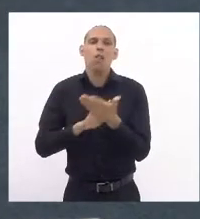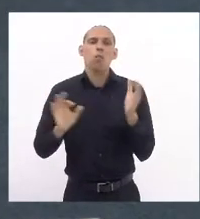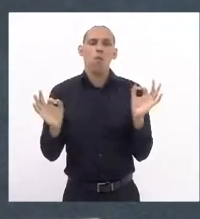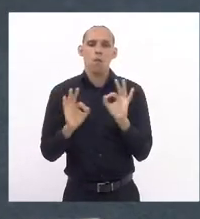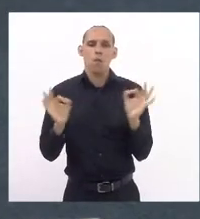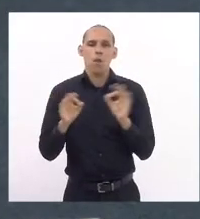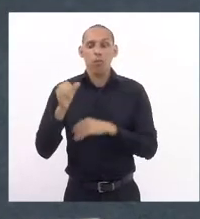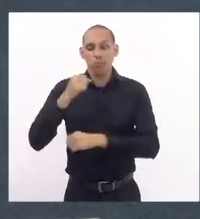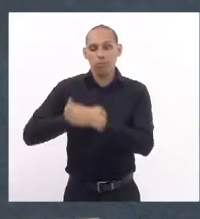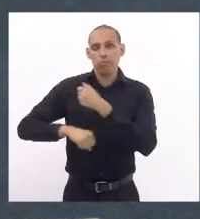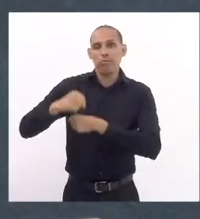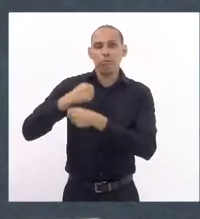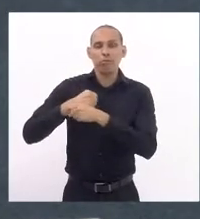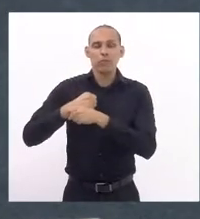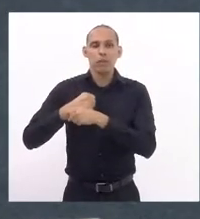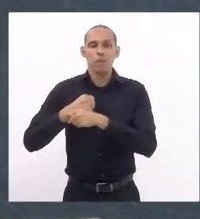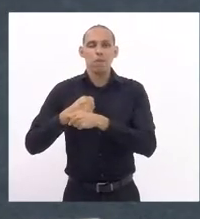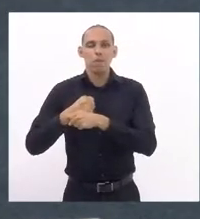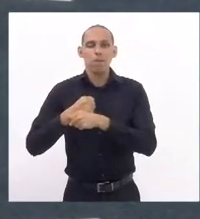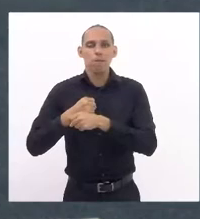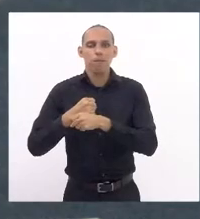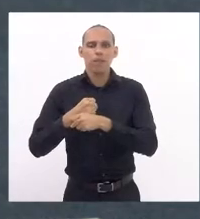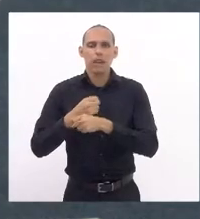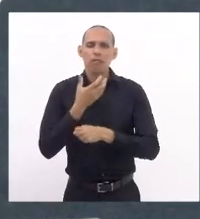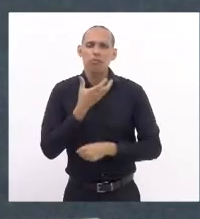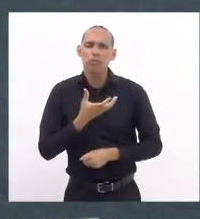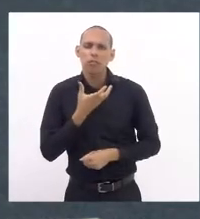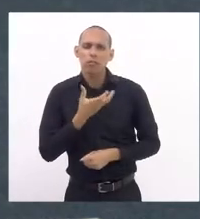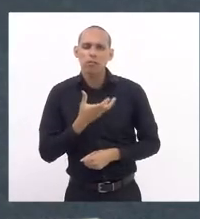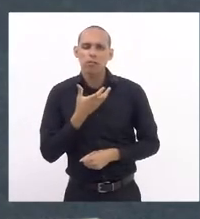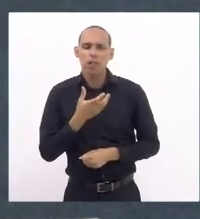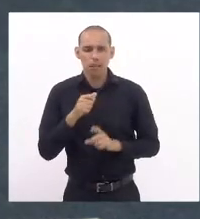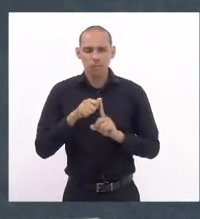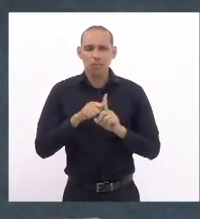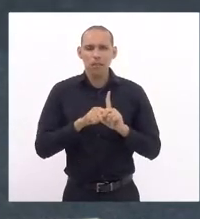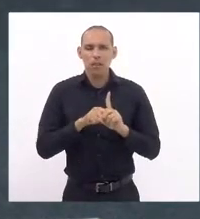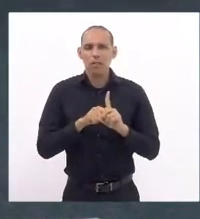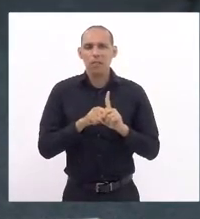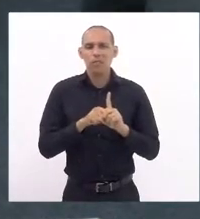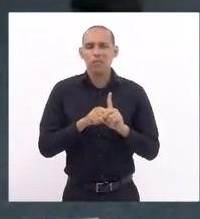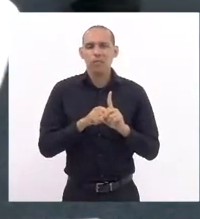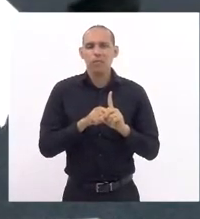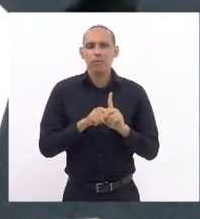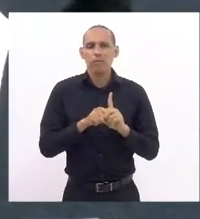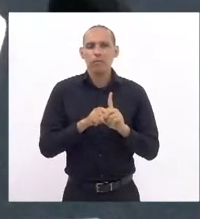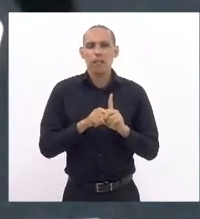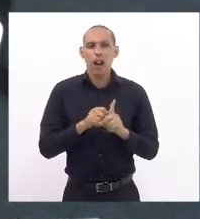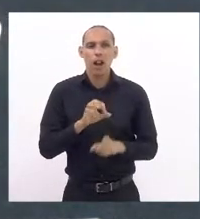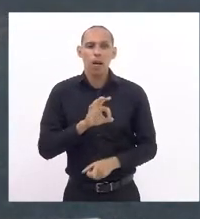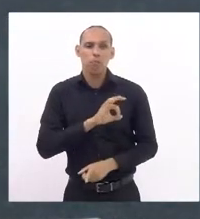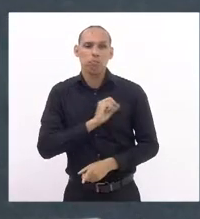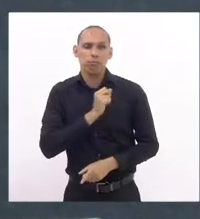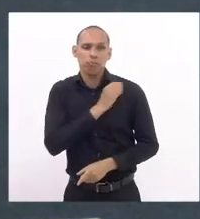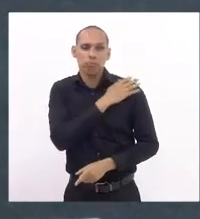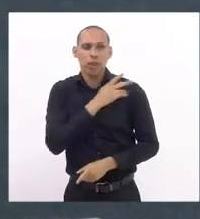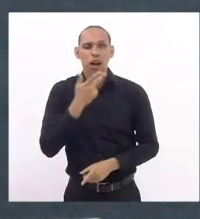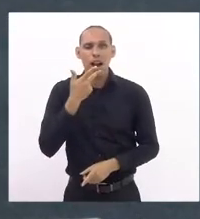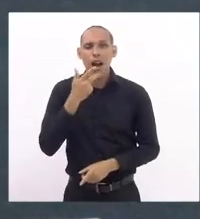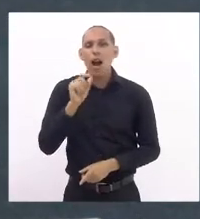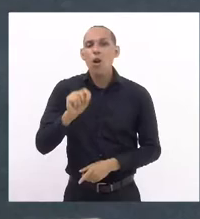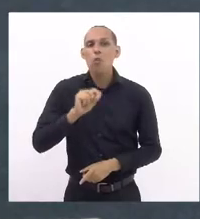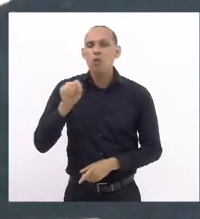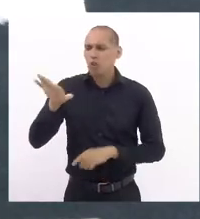ano passado saiu, em dezembro, saiu a informação que a Polícia Militar já tinha chamado todos